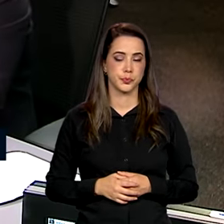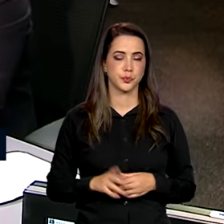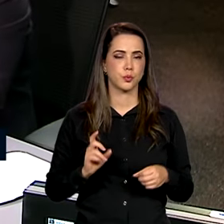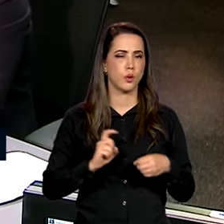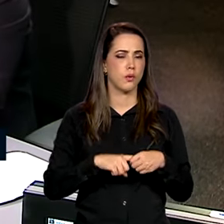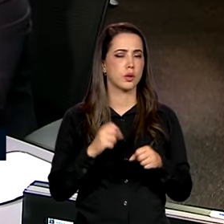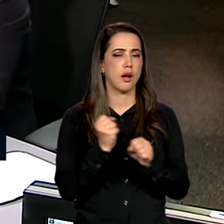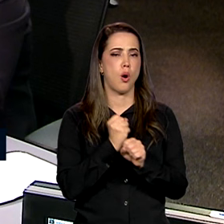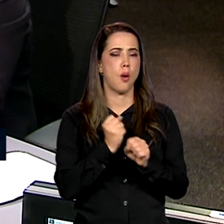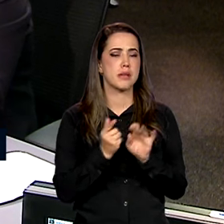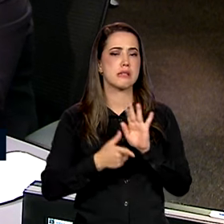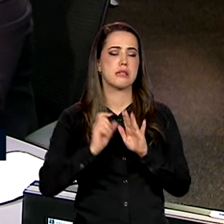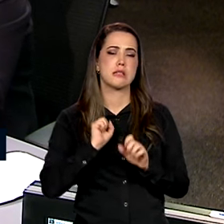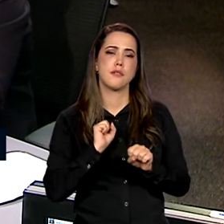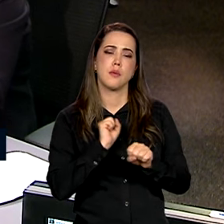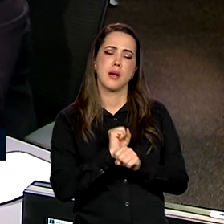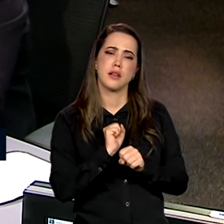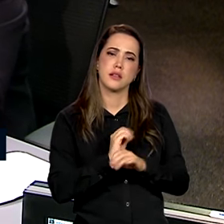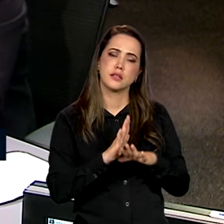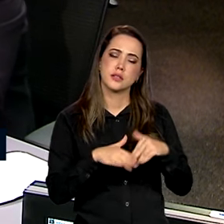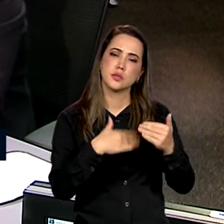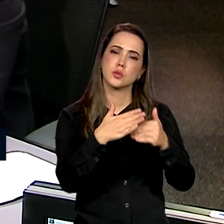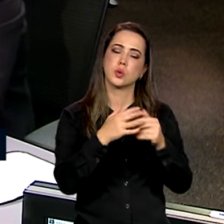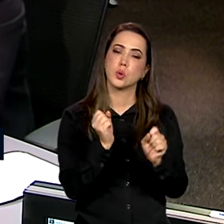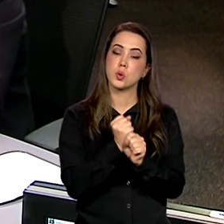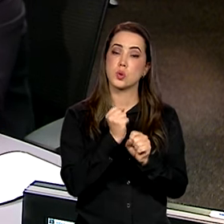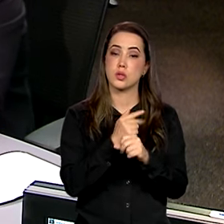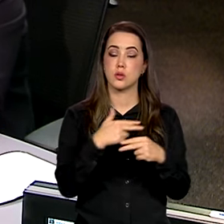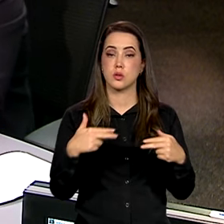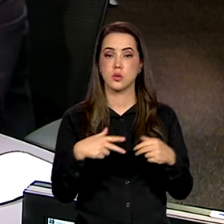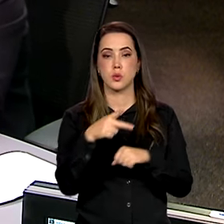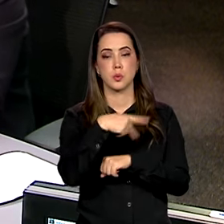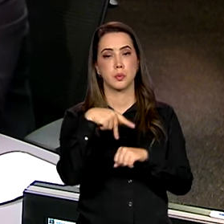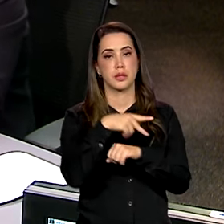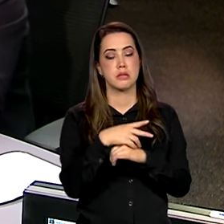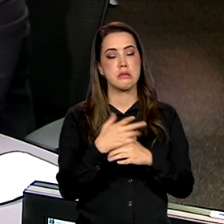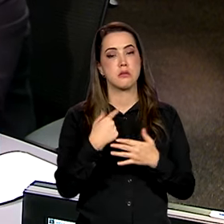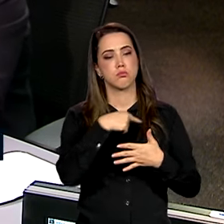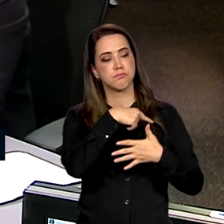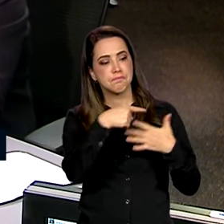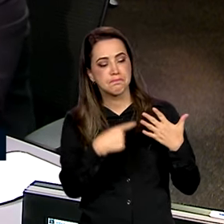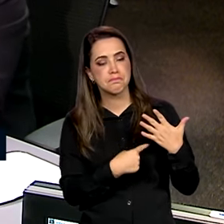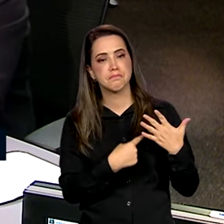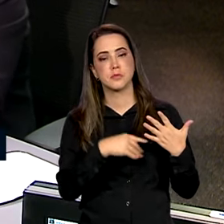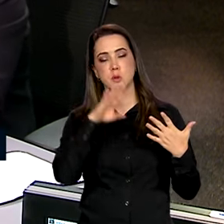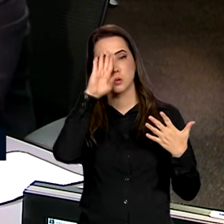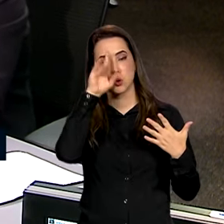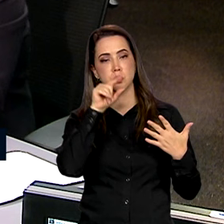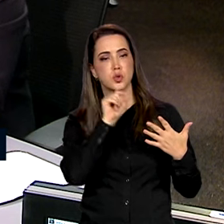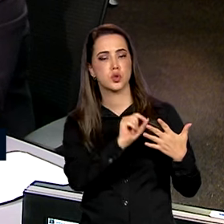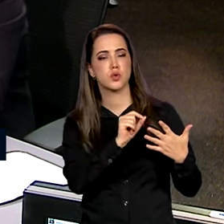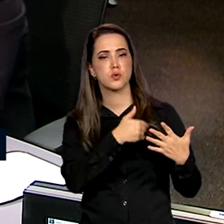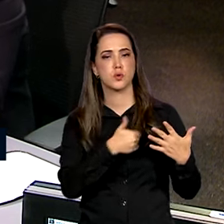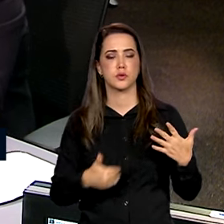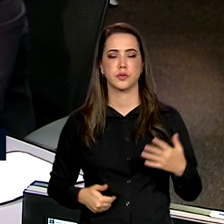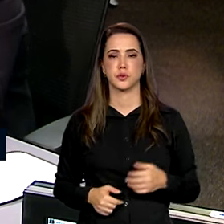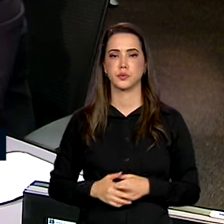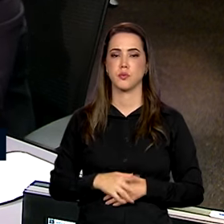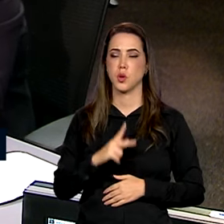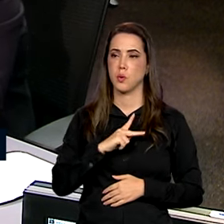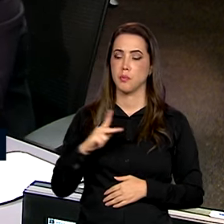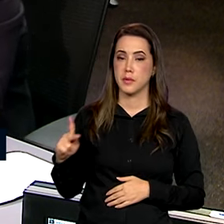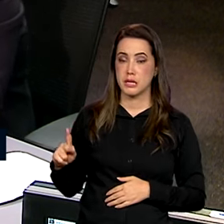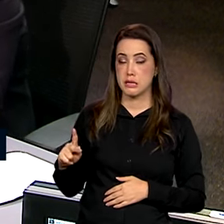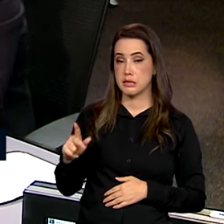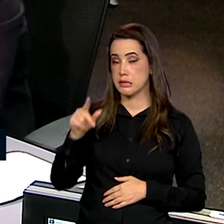paralisadas e dar andamento aos projetos de infraestrutura no país estão entre as prioridades do governo segundo o presidente em